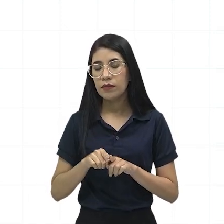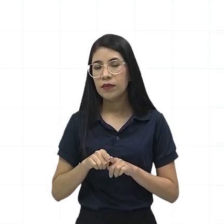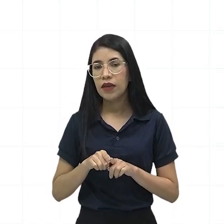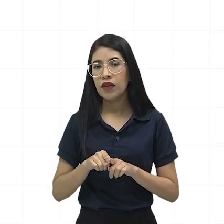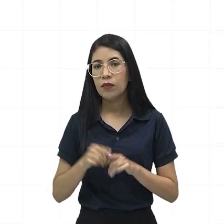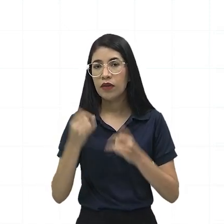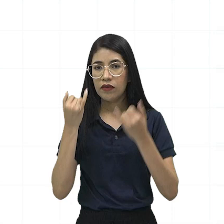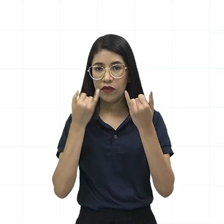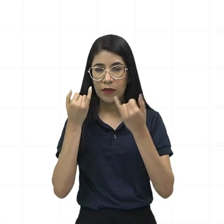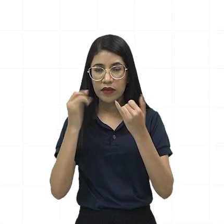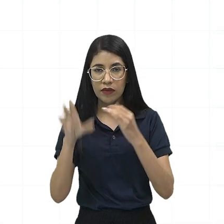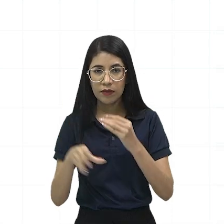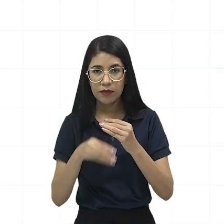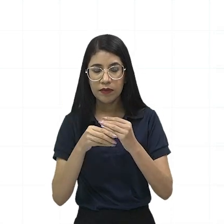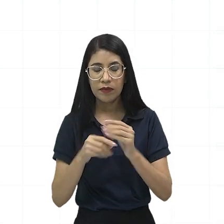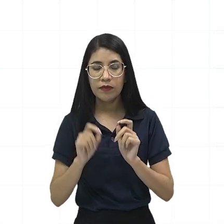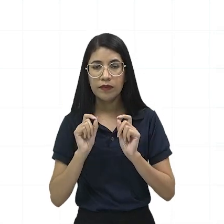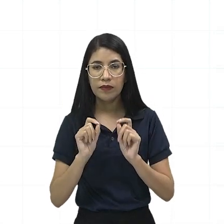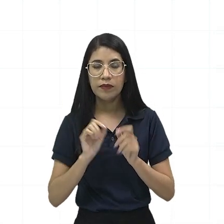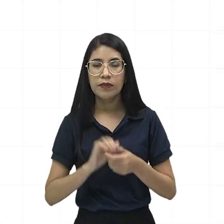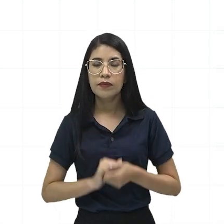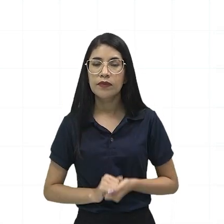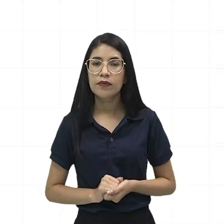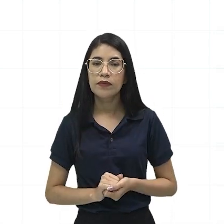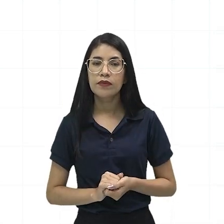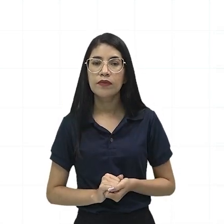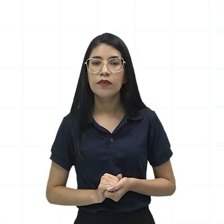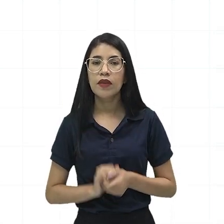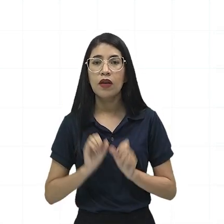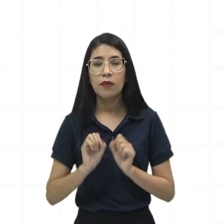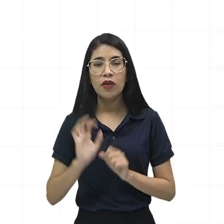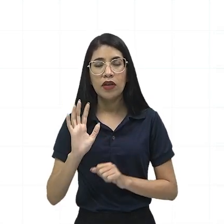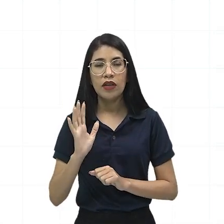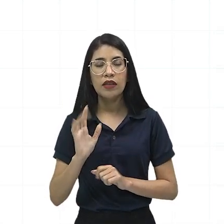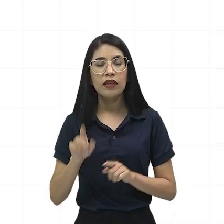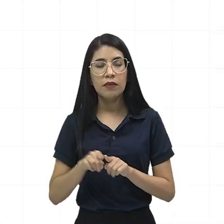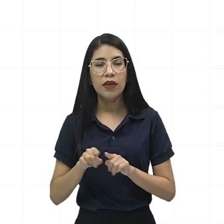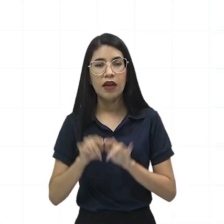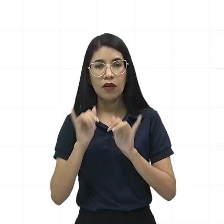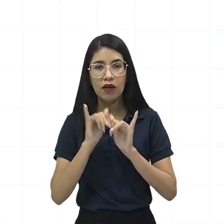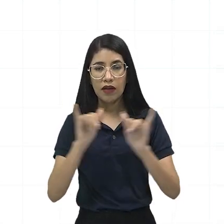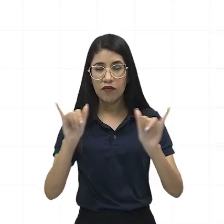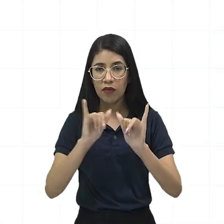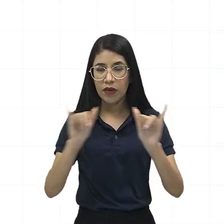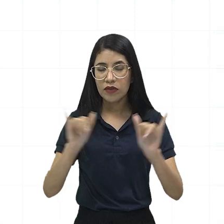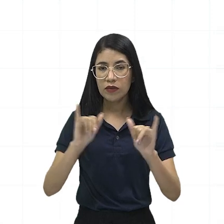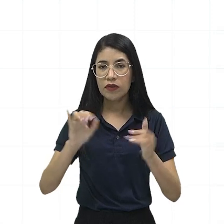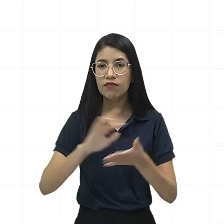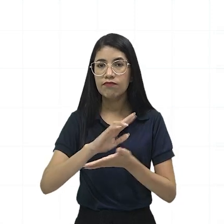uma informação importante. Ocorre através de campanhas, né?